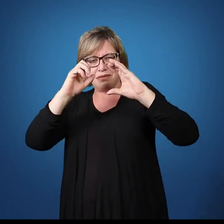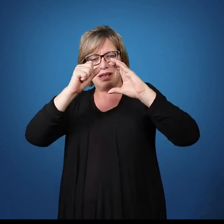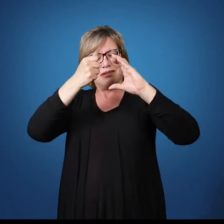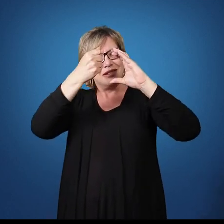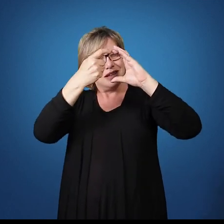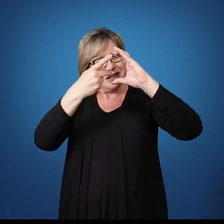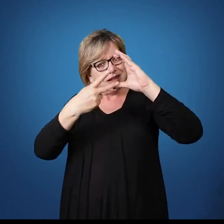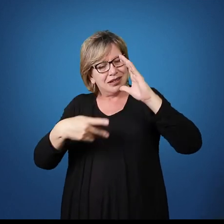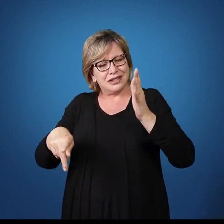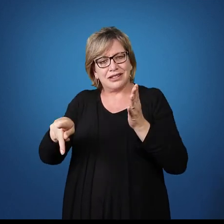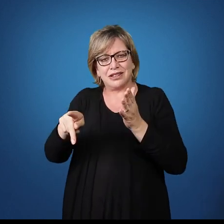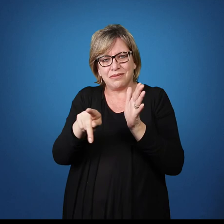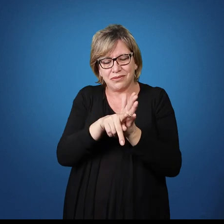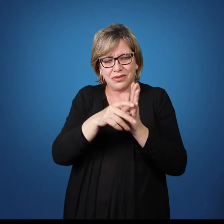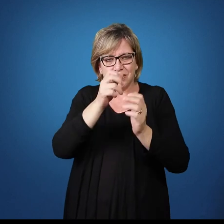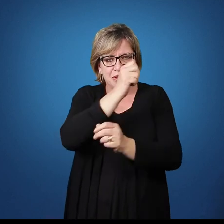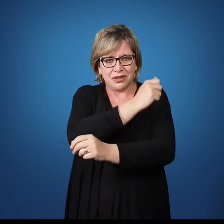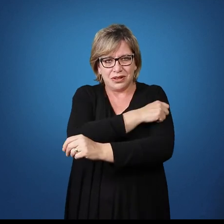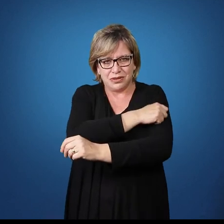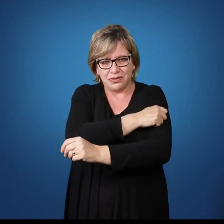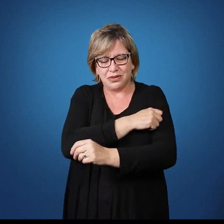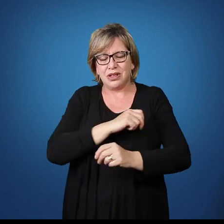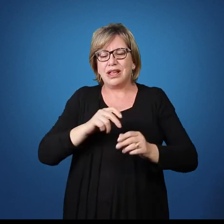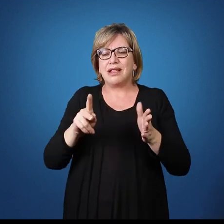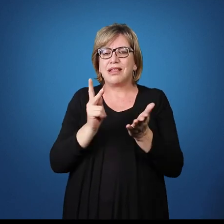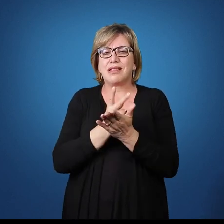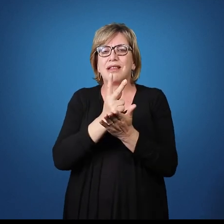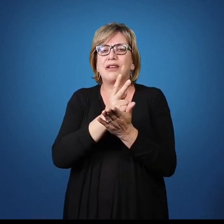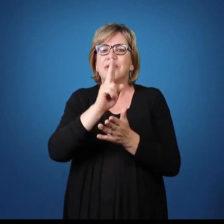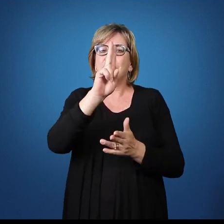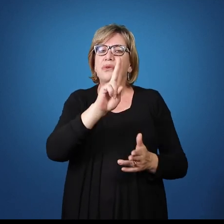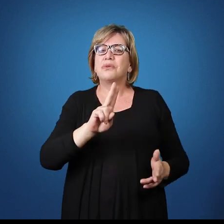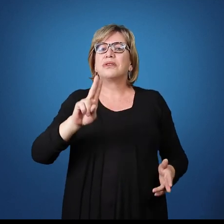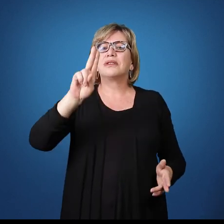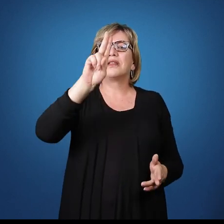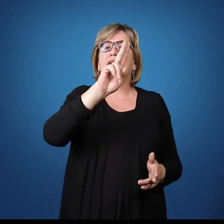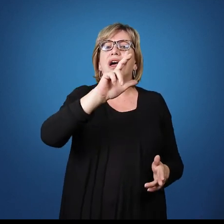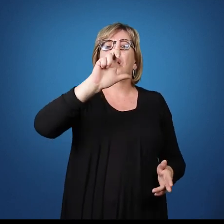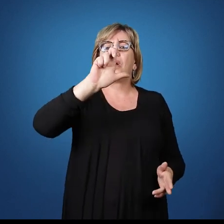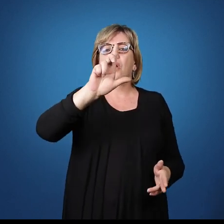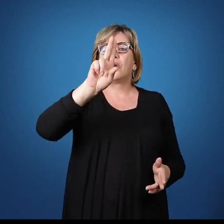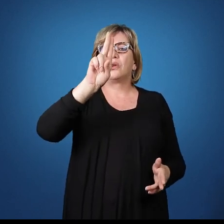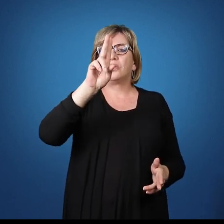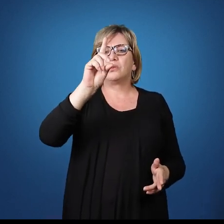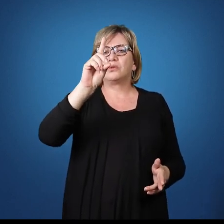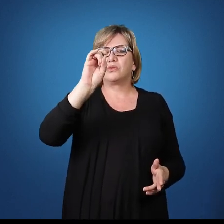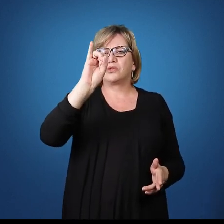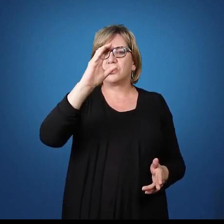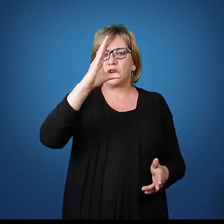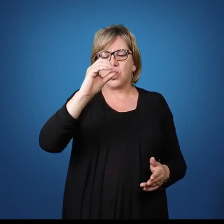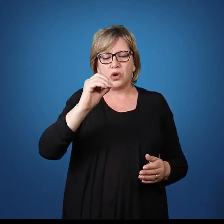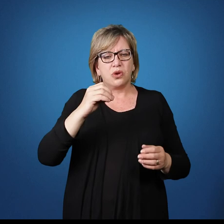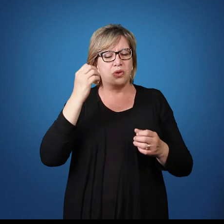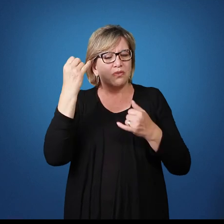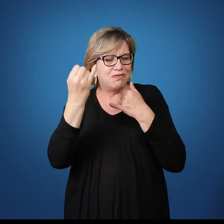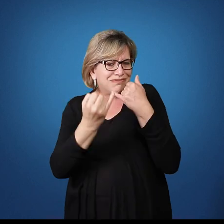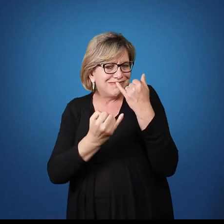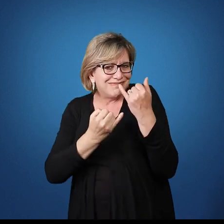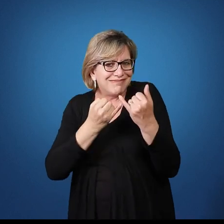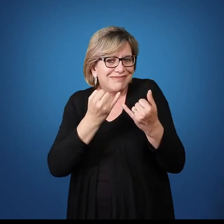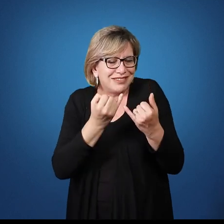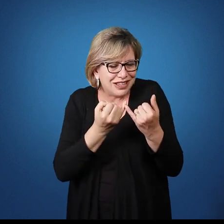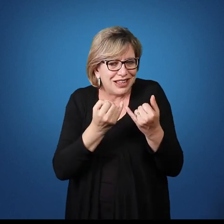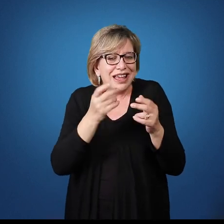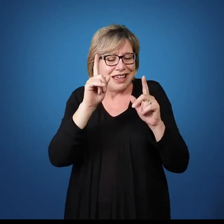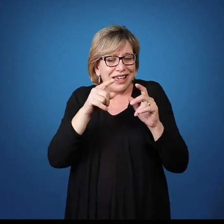deve ser ressaltado, como a professora mesmo mencionou, através dos jogos, através das brincadeiras, e tudo isso faz parte da